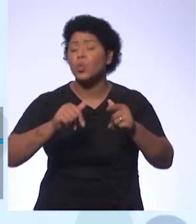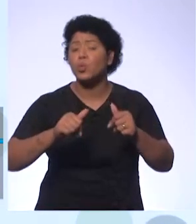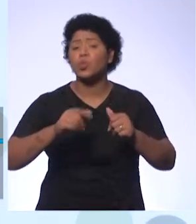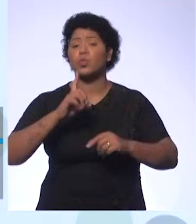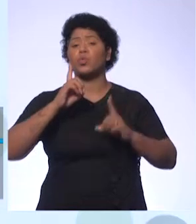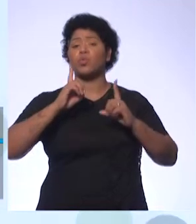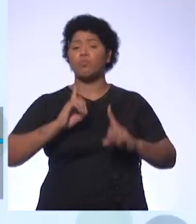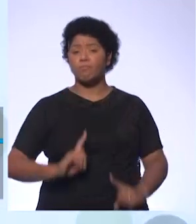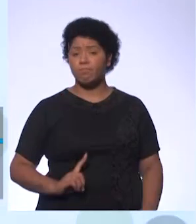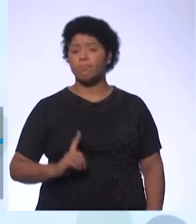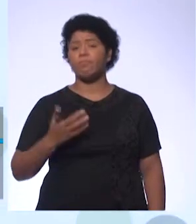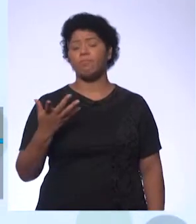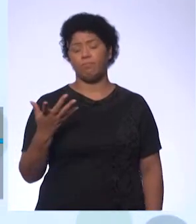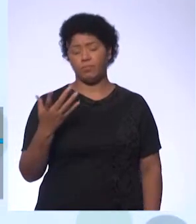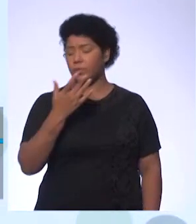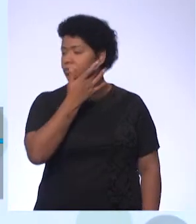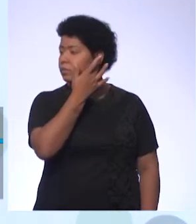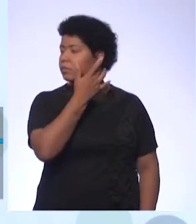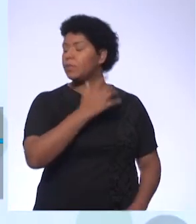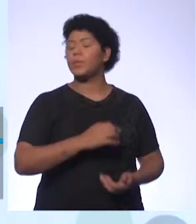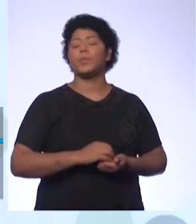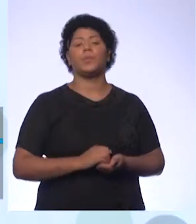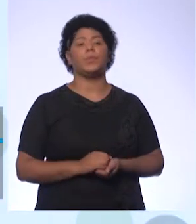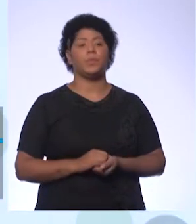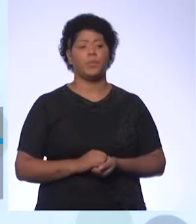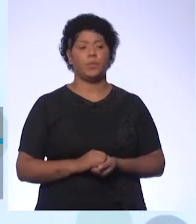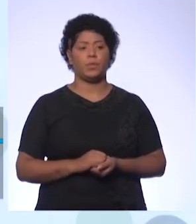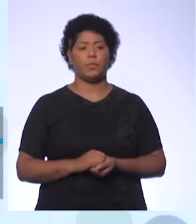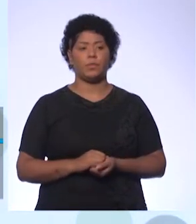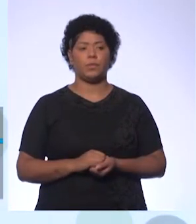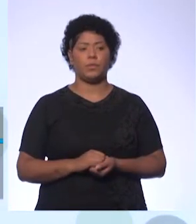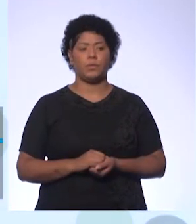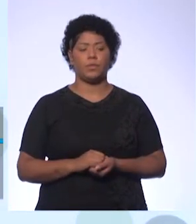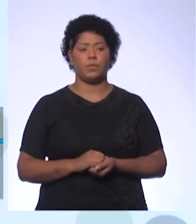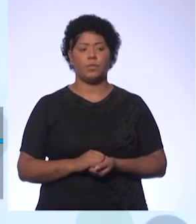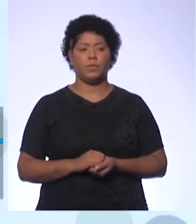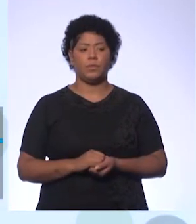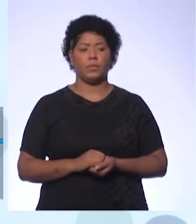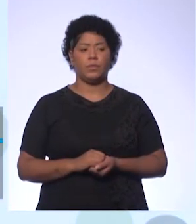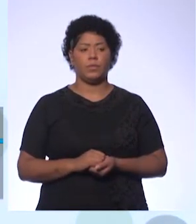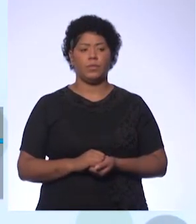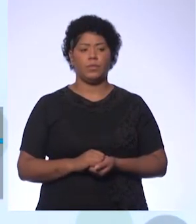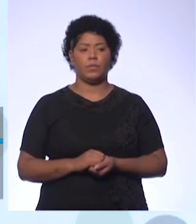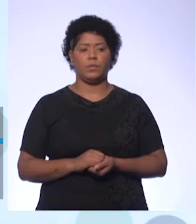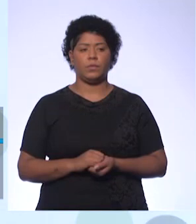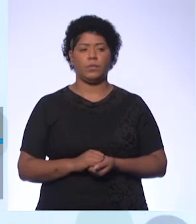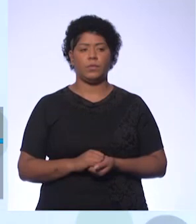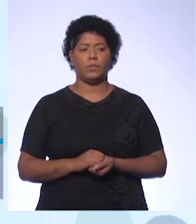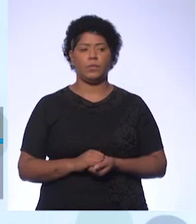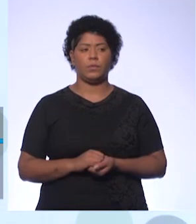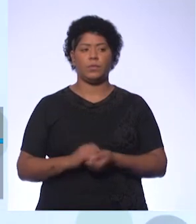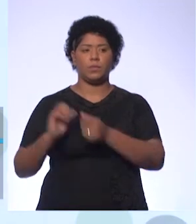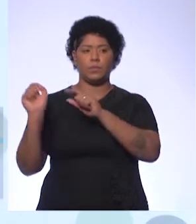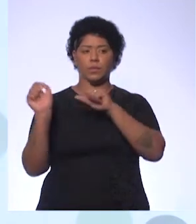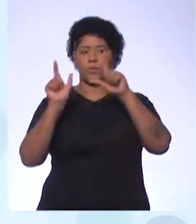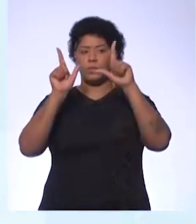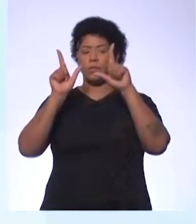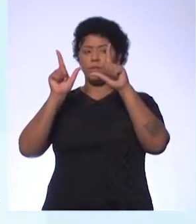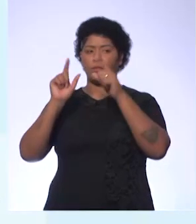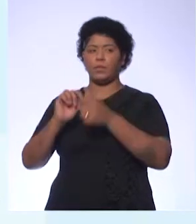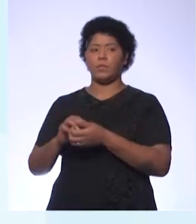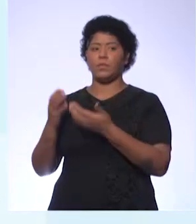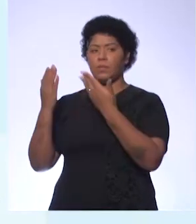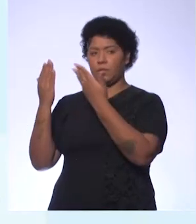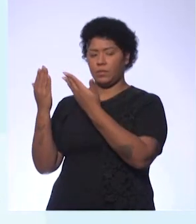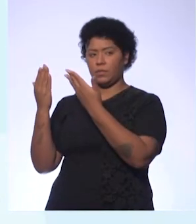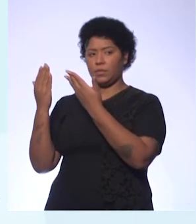ser representantes dentro deste cenário. E mais uma tela para vocês. Olha